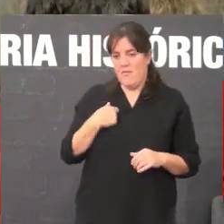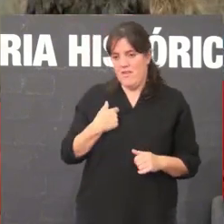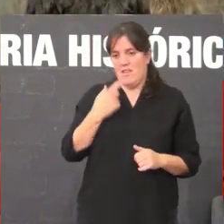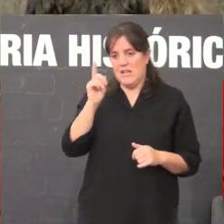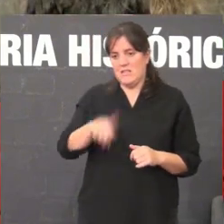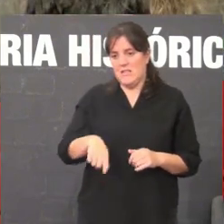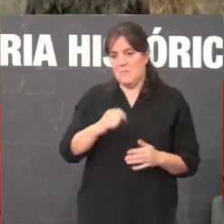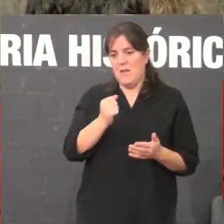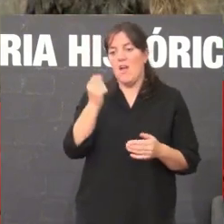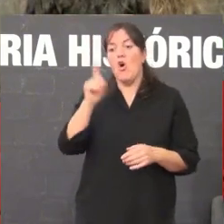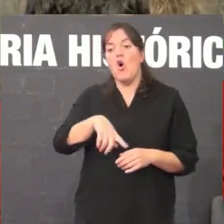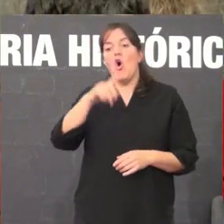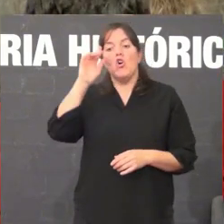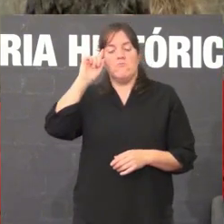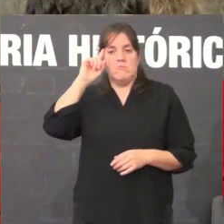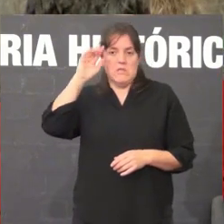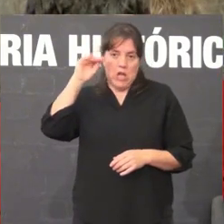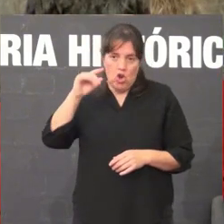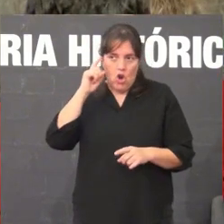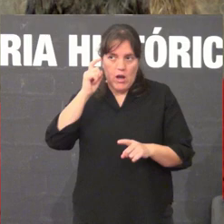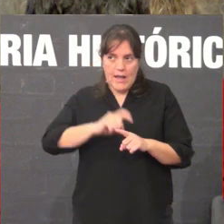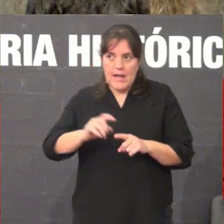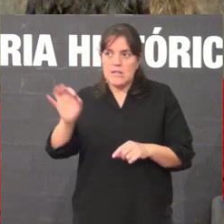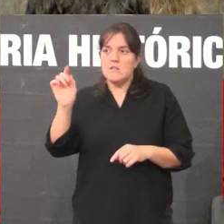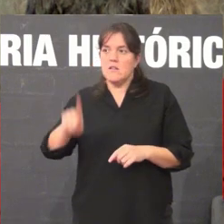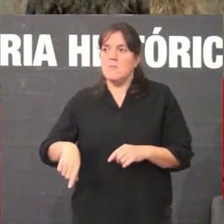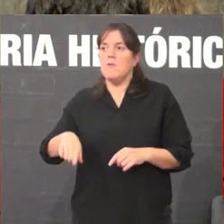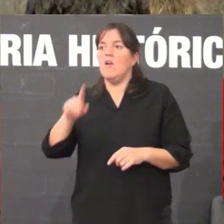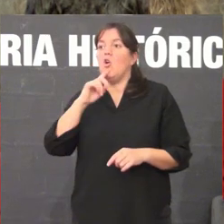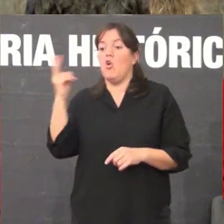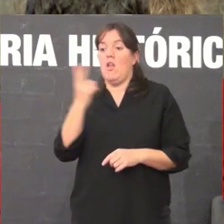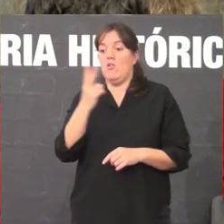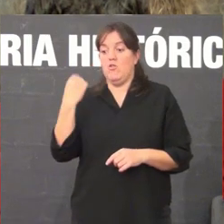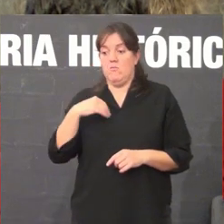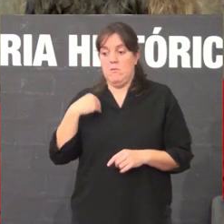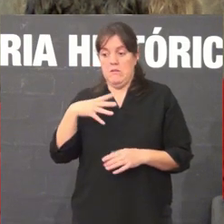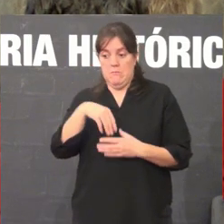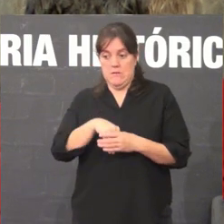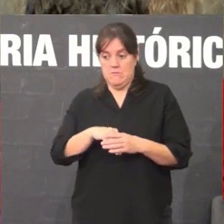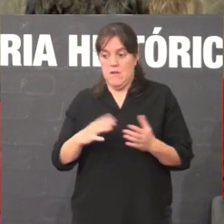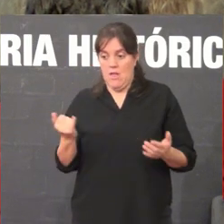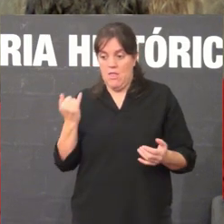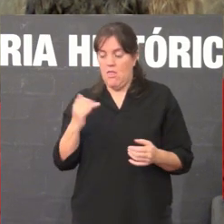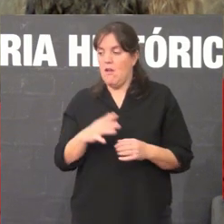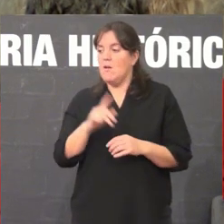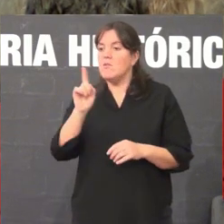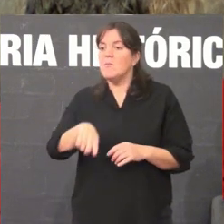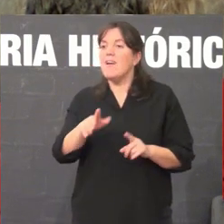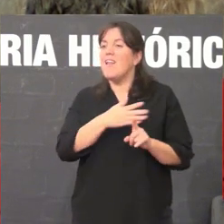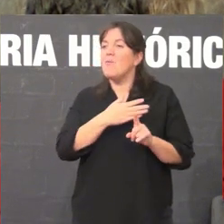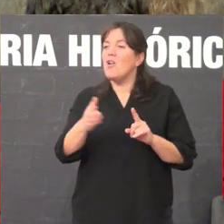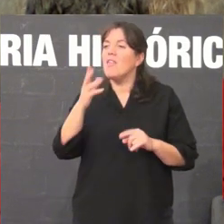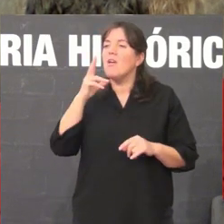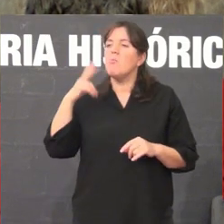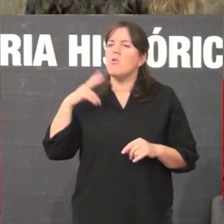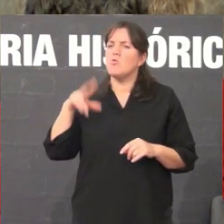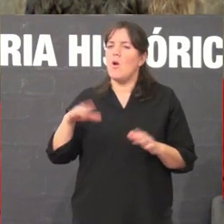fossem psicológicas, até aos dias de hoje. Mas a ideia é sempre a violência em Portugal e da